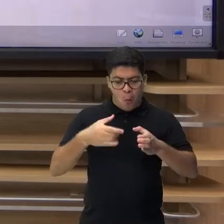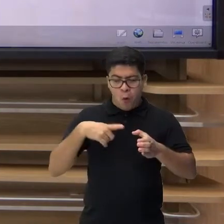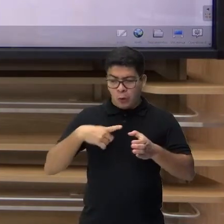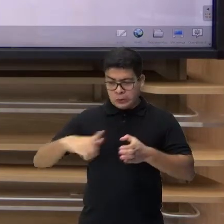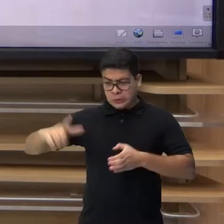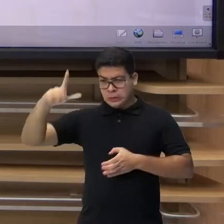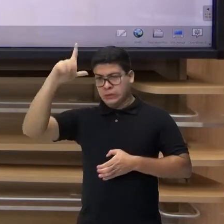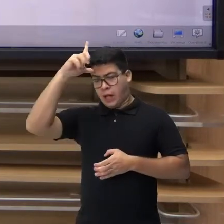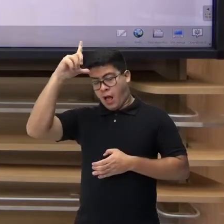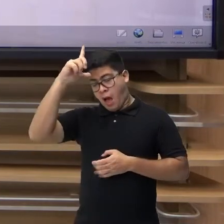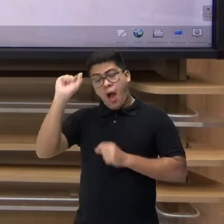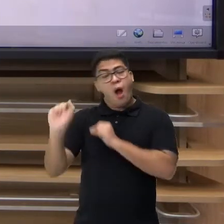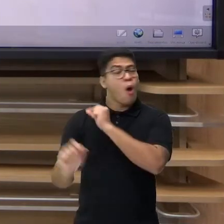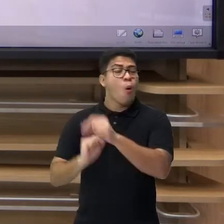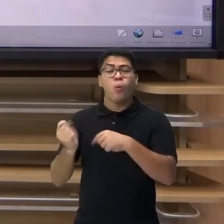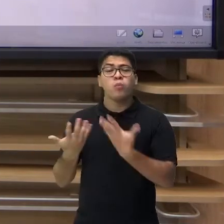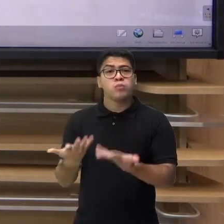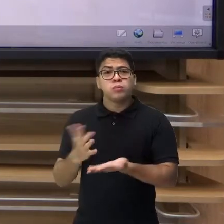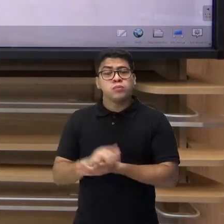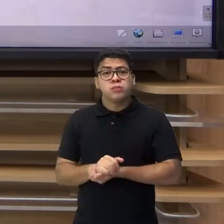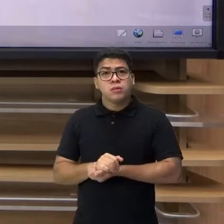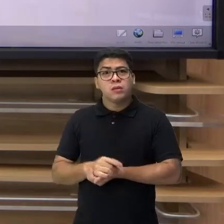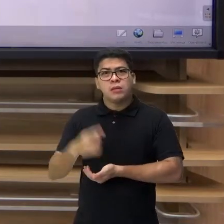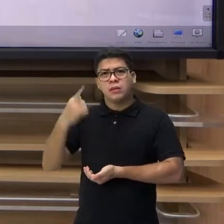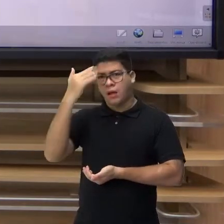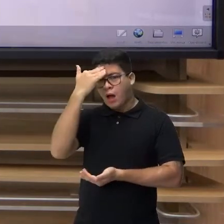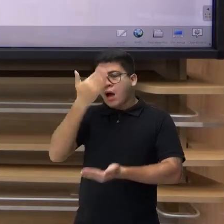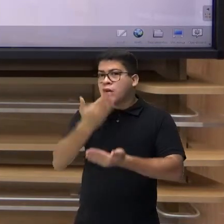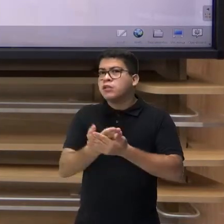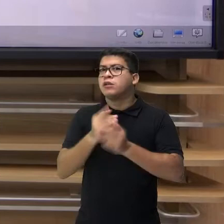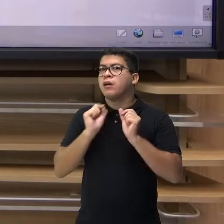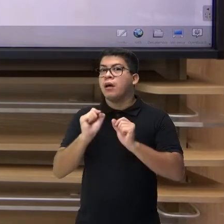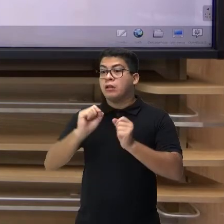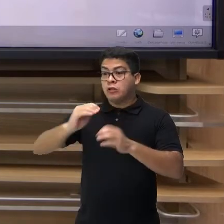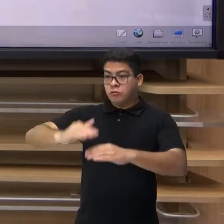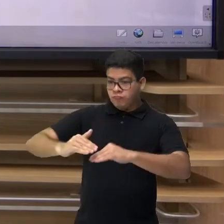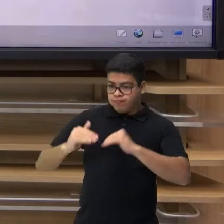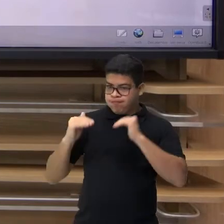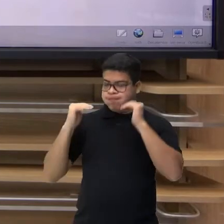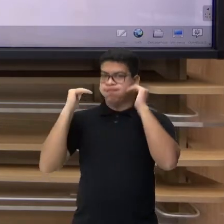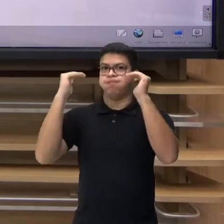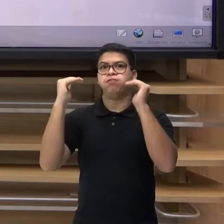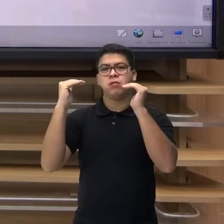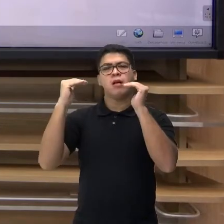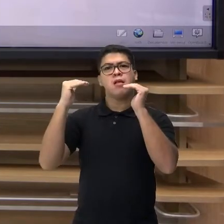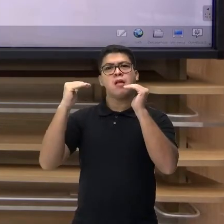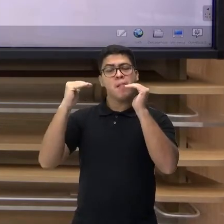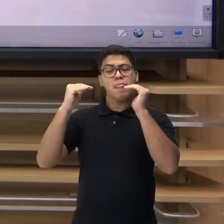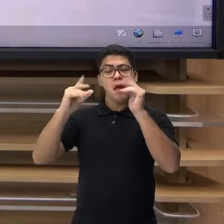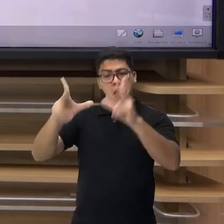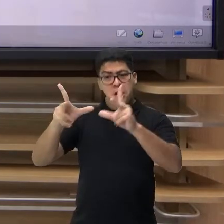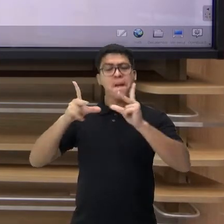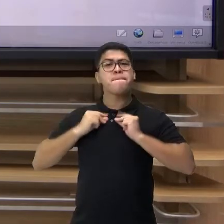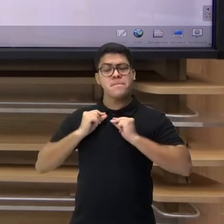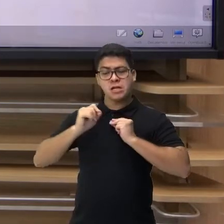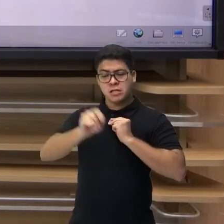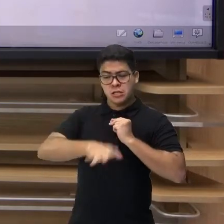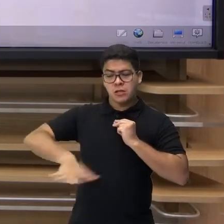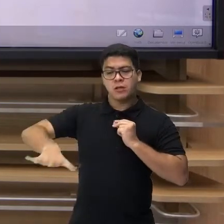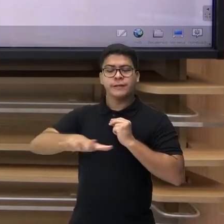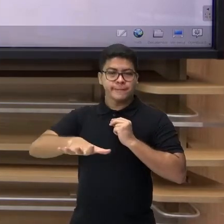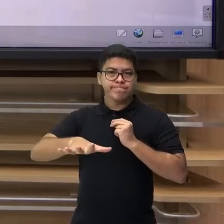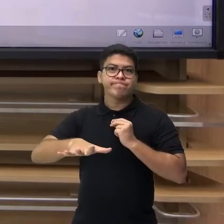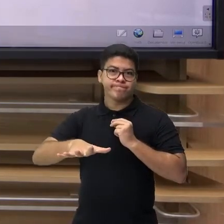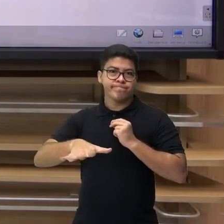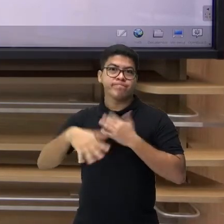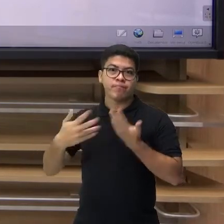Alemanha, acreditava que os alemães eram superiores e, portanto, mereciam esse espaço vital. Então